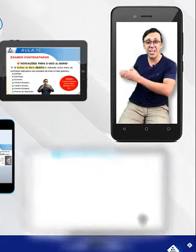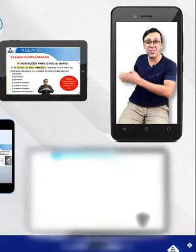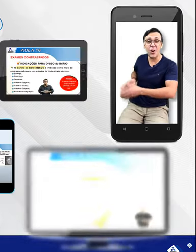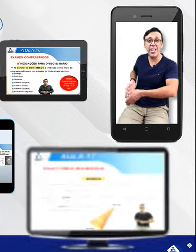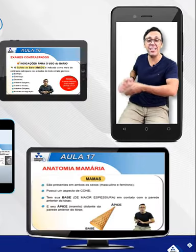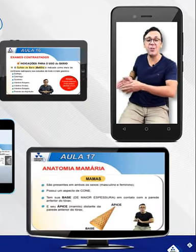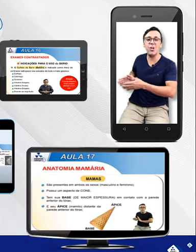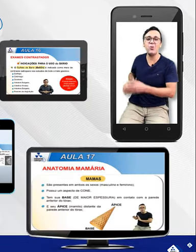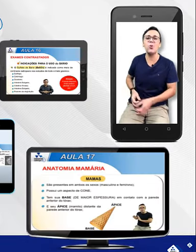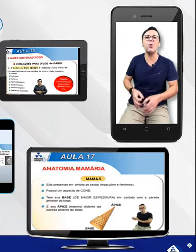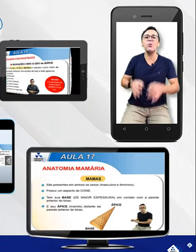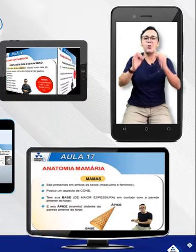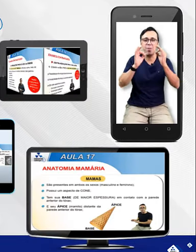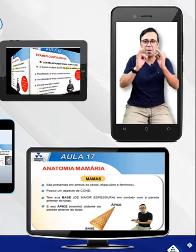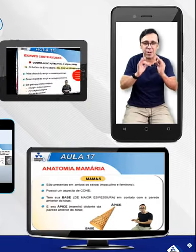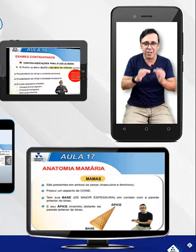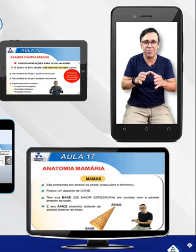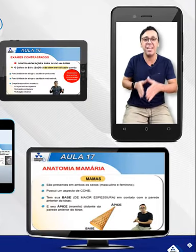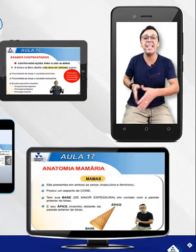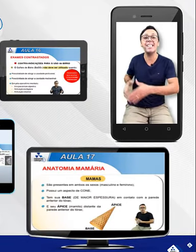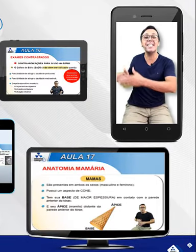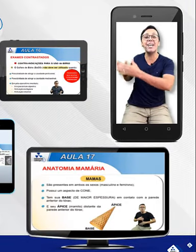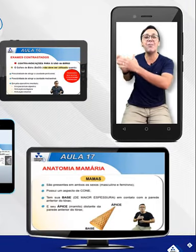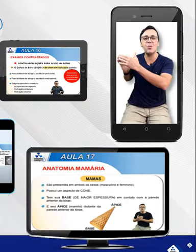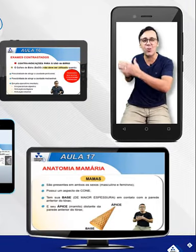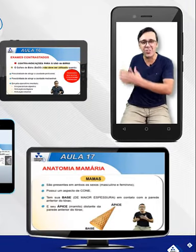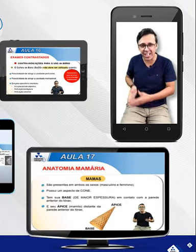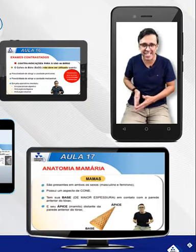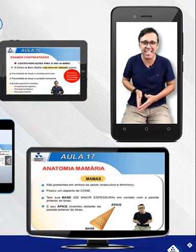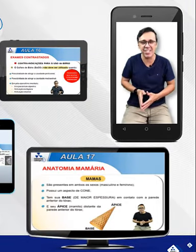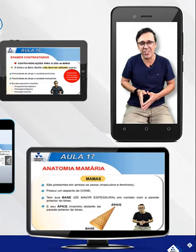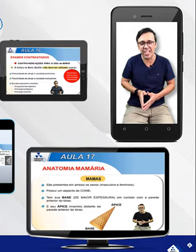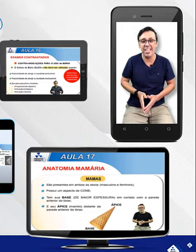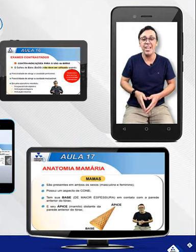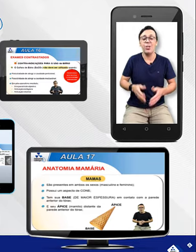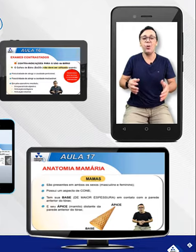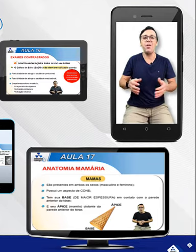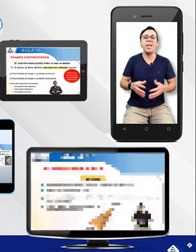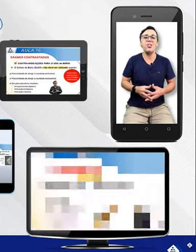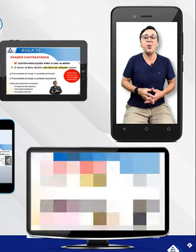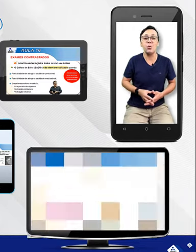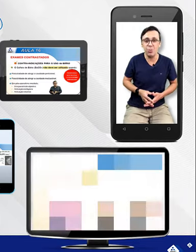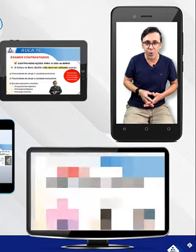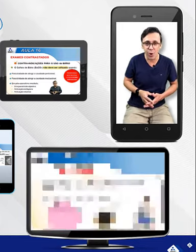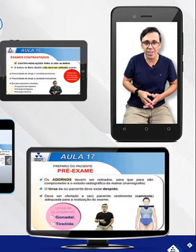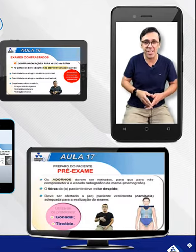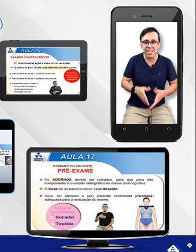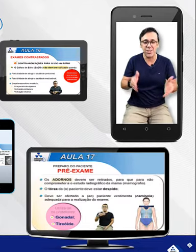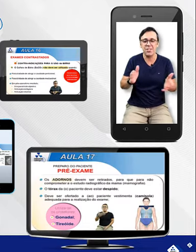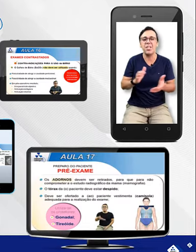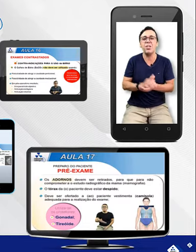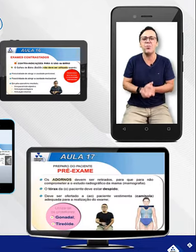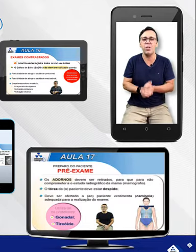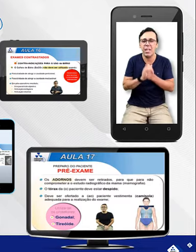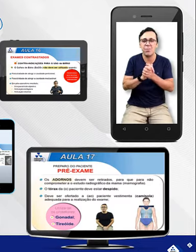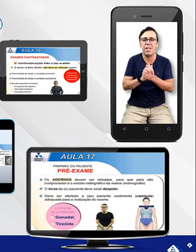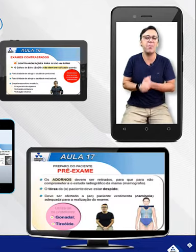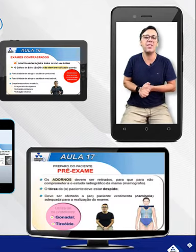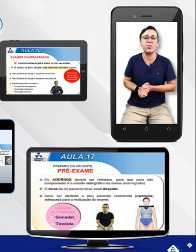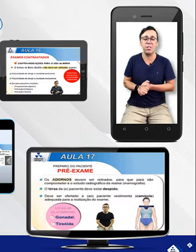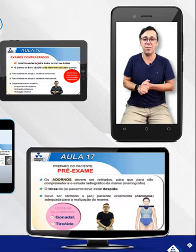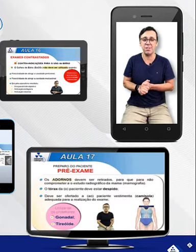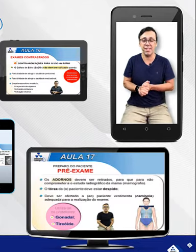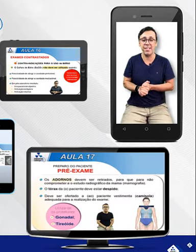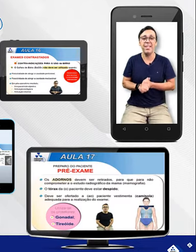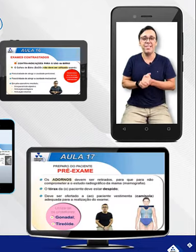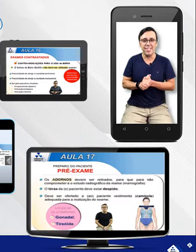Internauta, se liga só, esse é o nosso curso de mamografia e exames contrastados, ok? Em homenagem ao Outubro Rosa e às nossas queridas mulheres,